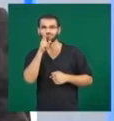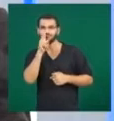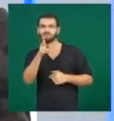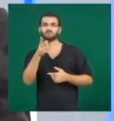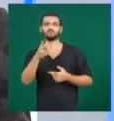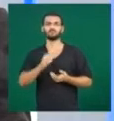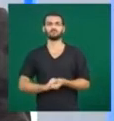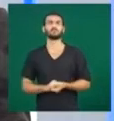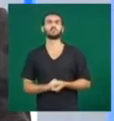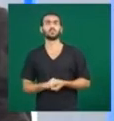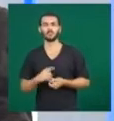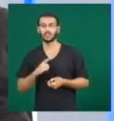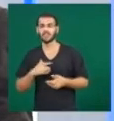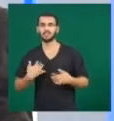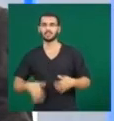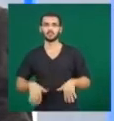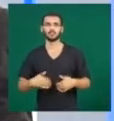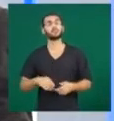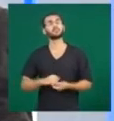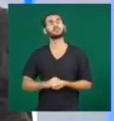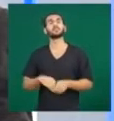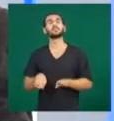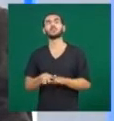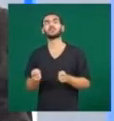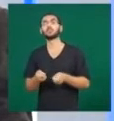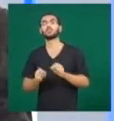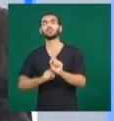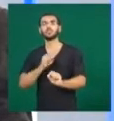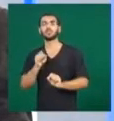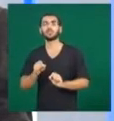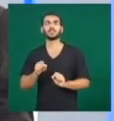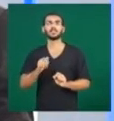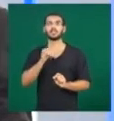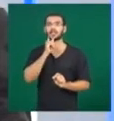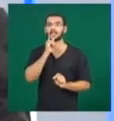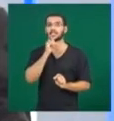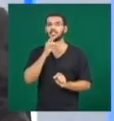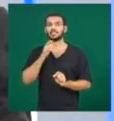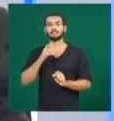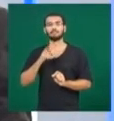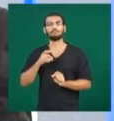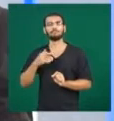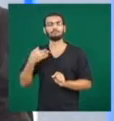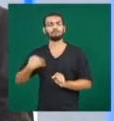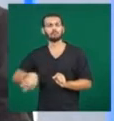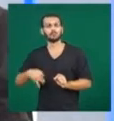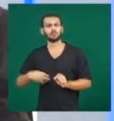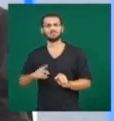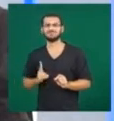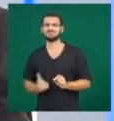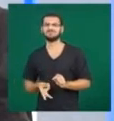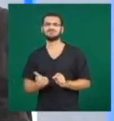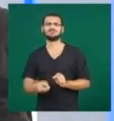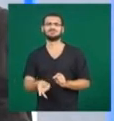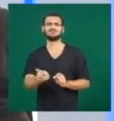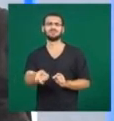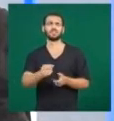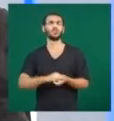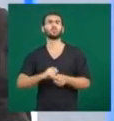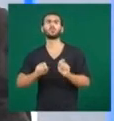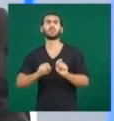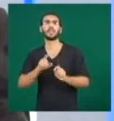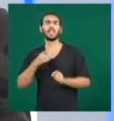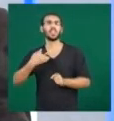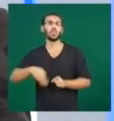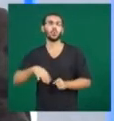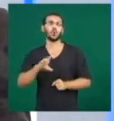mais grave, né? E você ter um quadro que se cronifica. Entendi. Aí nós vamos ter um segundo problema. A dor crônica,